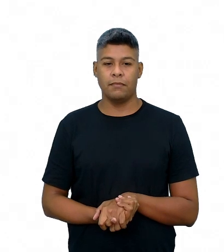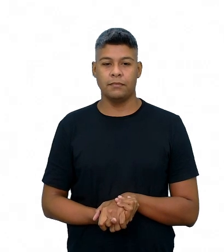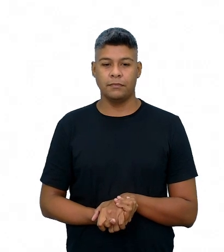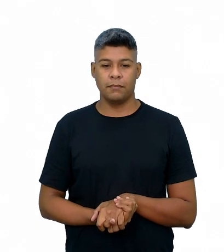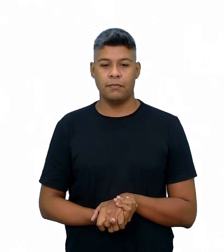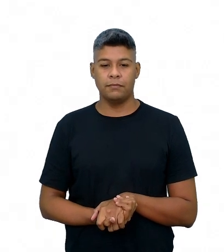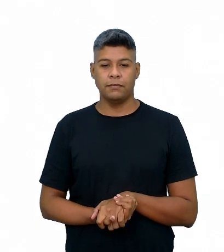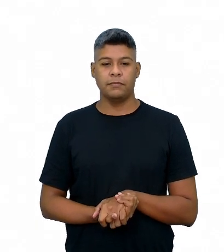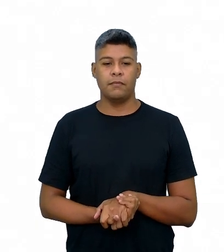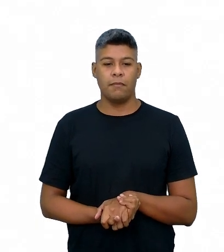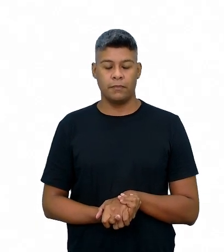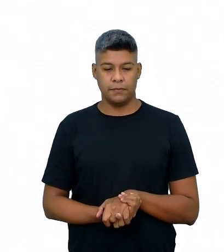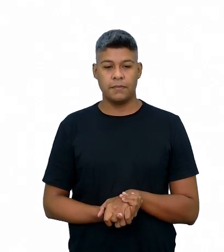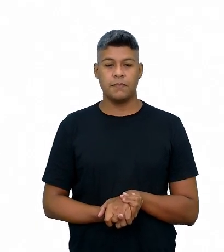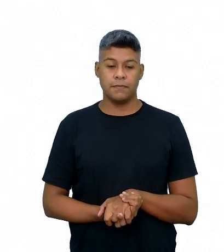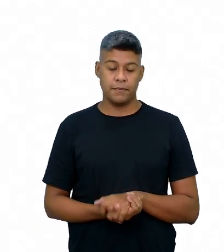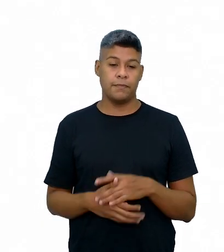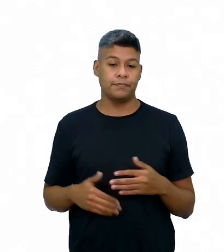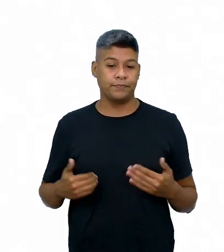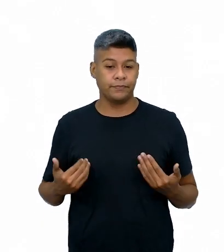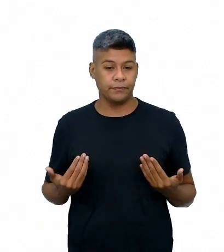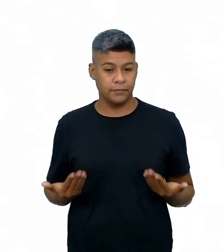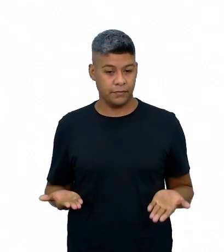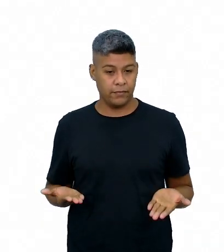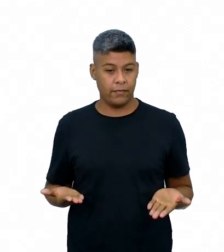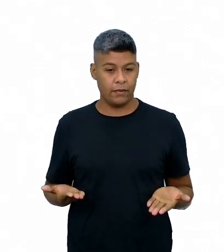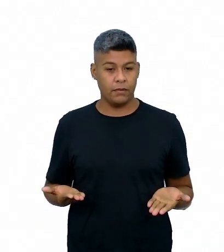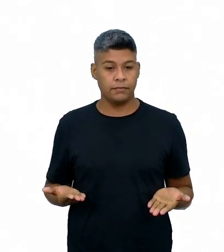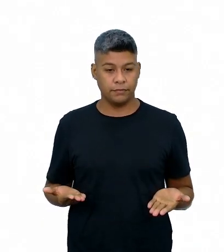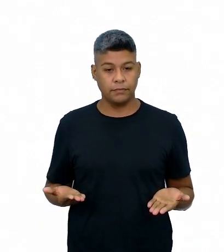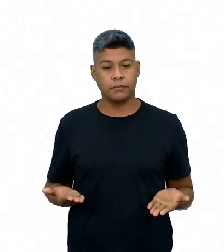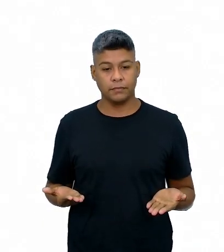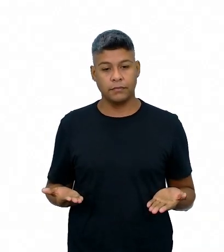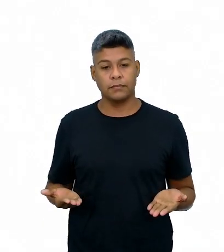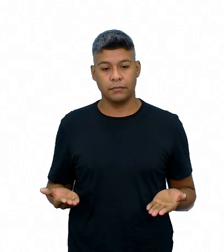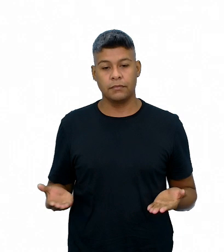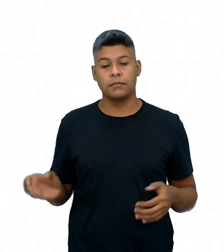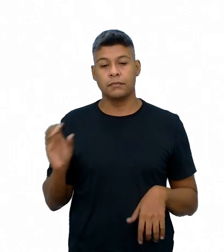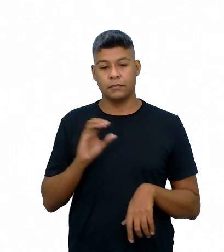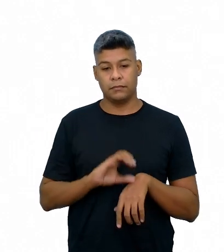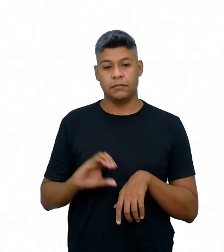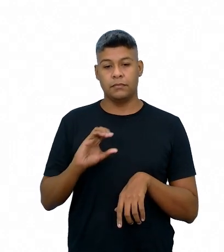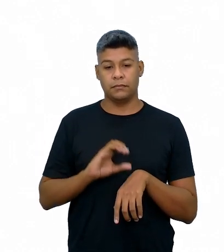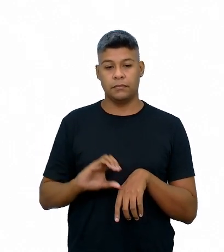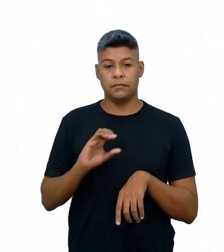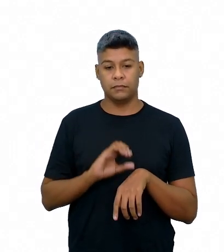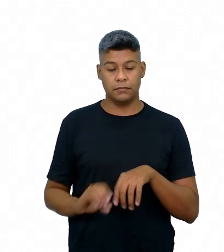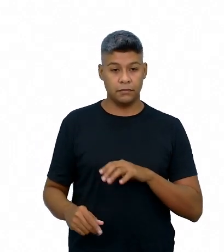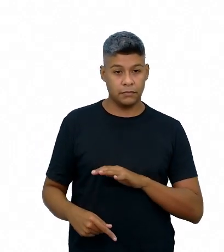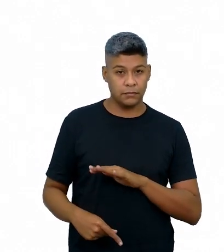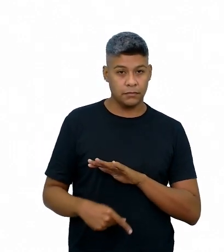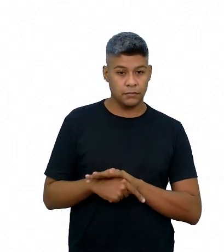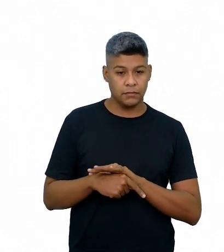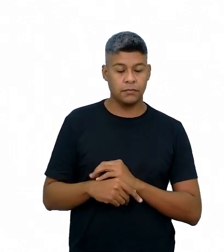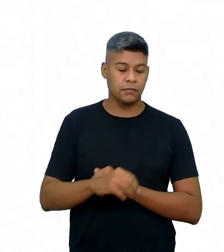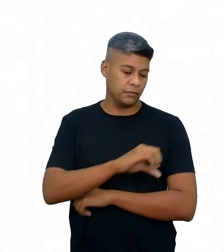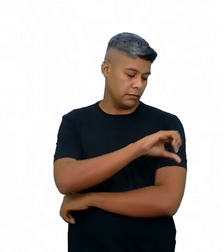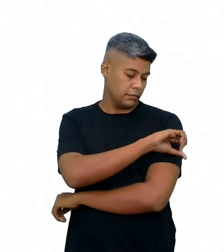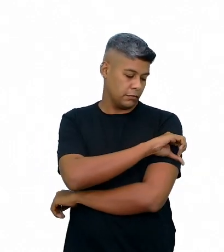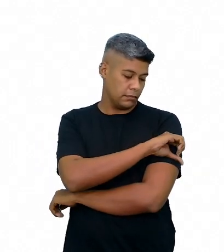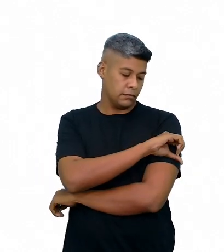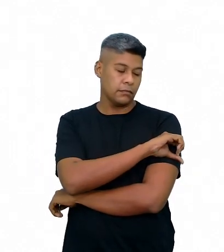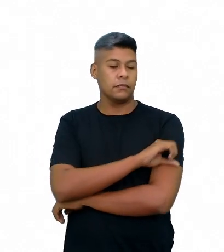Muito bem. Nessa formação corresponde à etapa 9º ano do